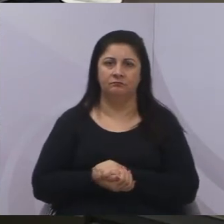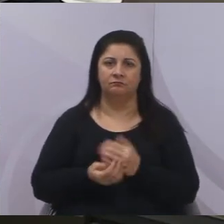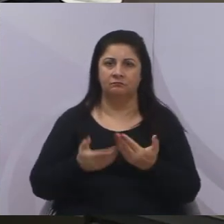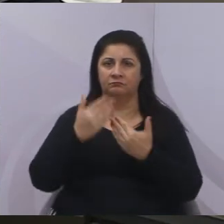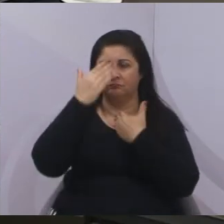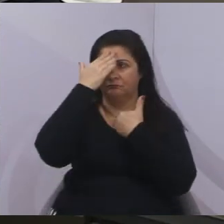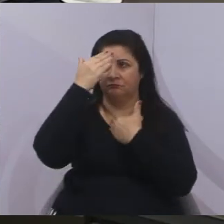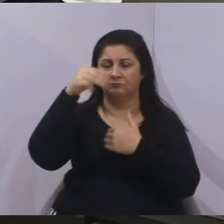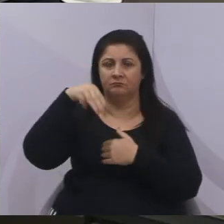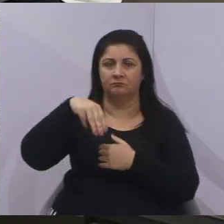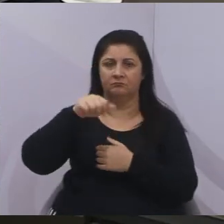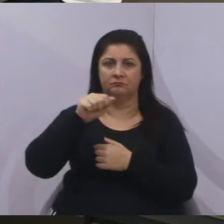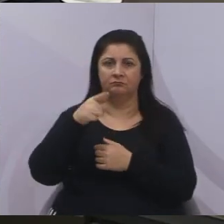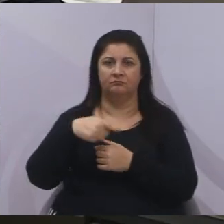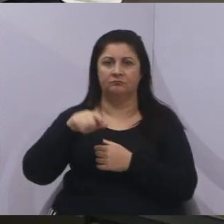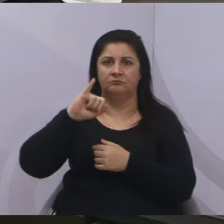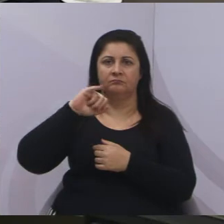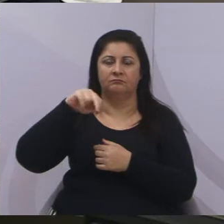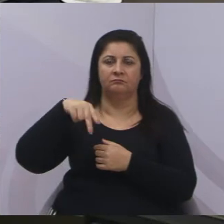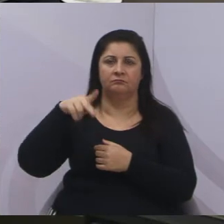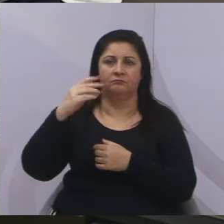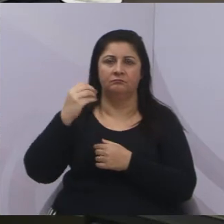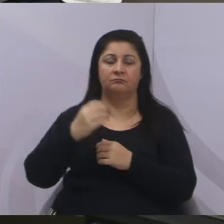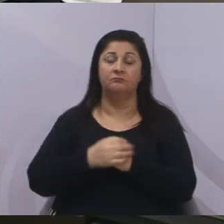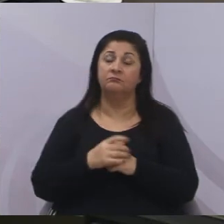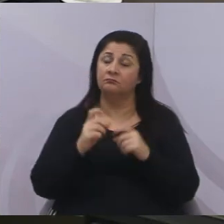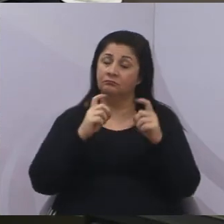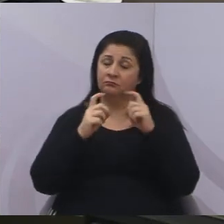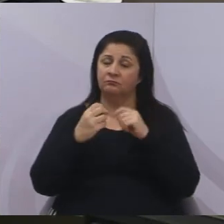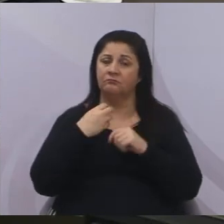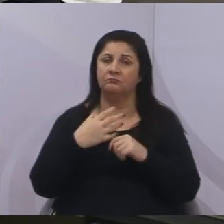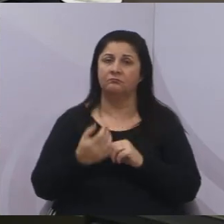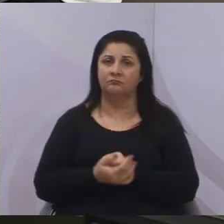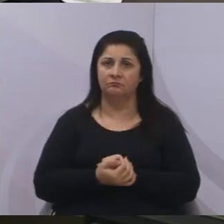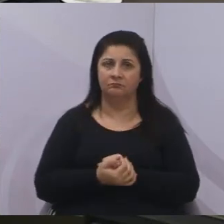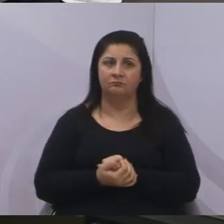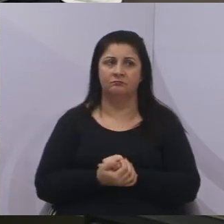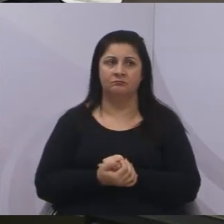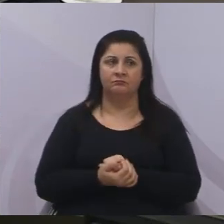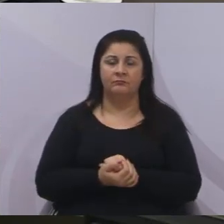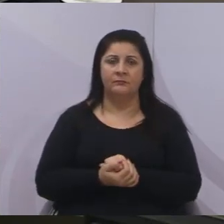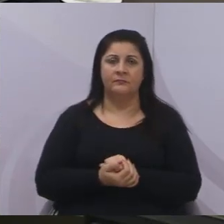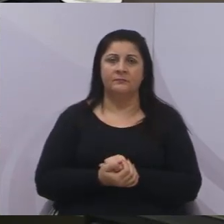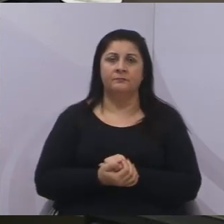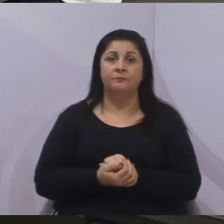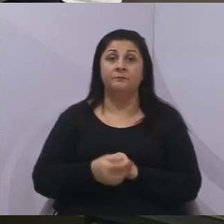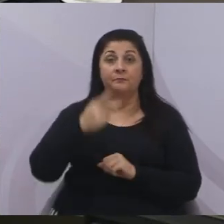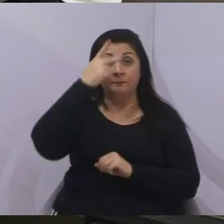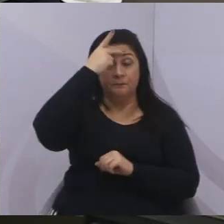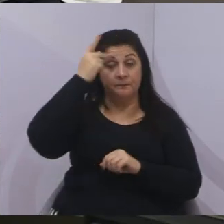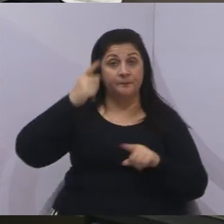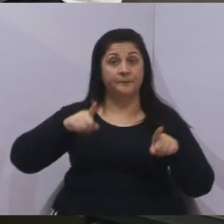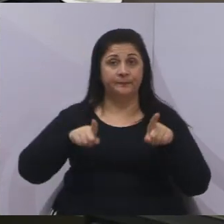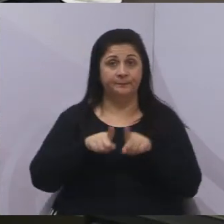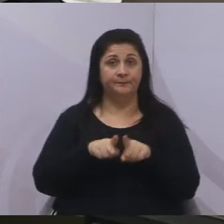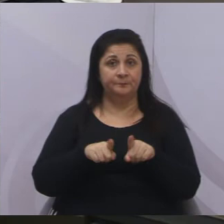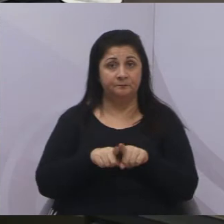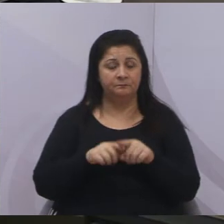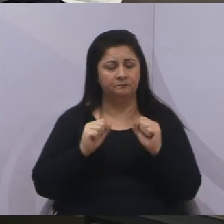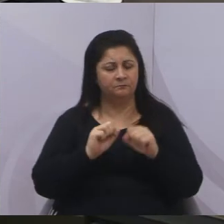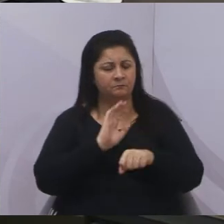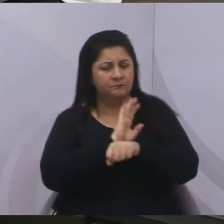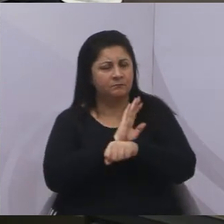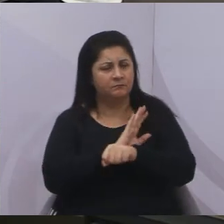dado aqui no mandato. E foi uma reunião muito produtiva, que as pessoas hoje passam também nos